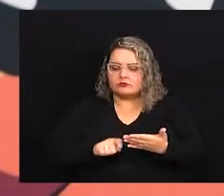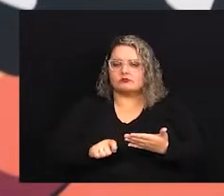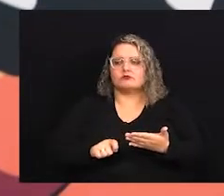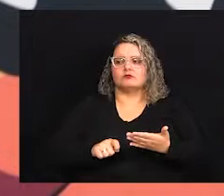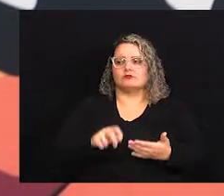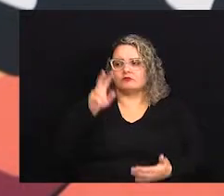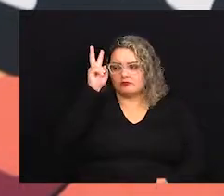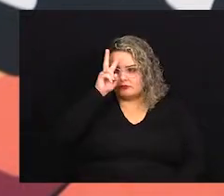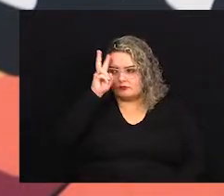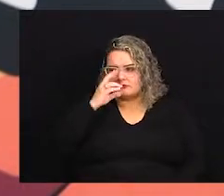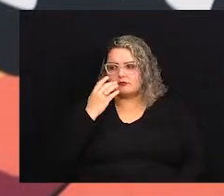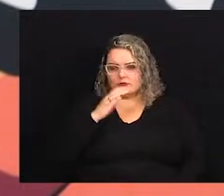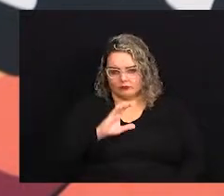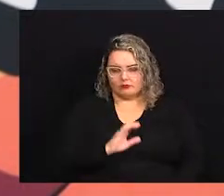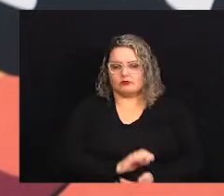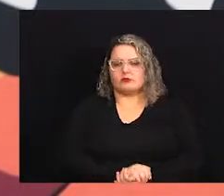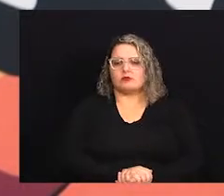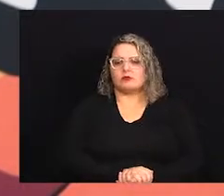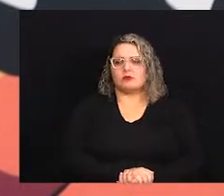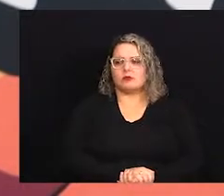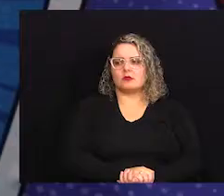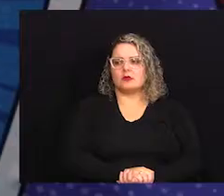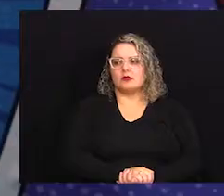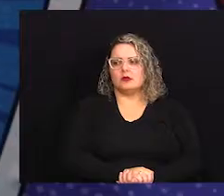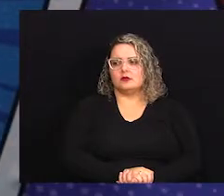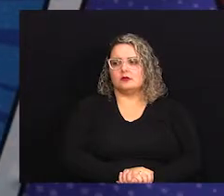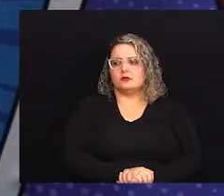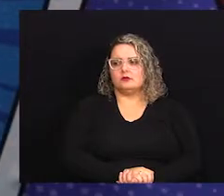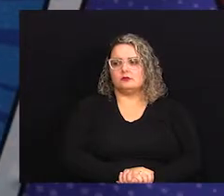essa história, publicar essa história?